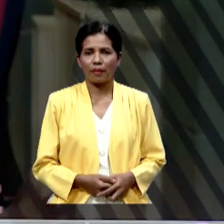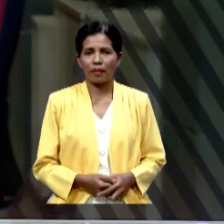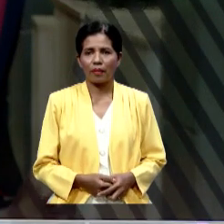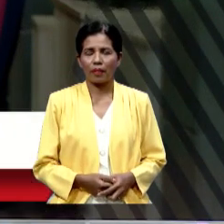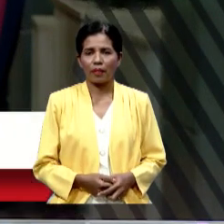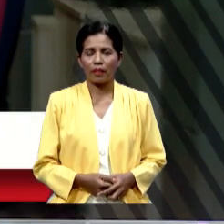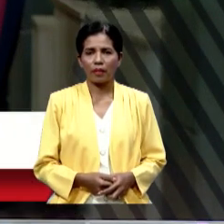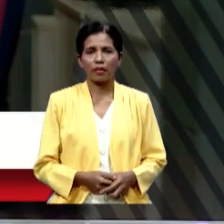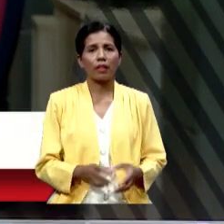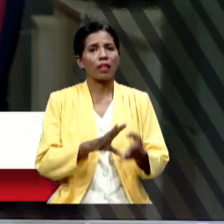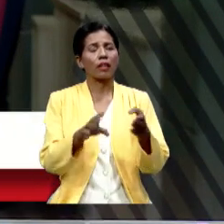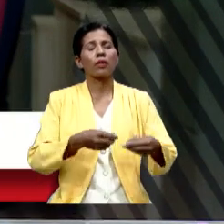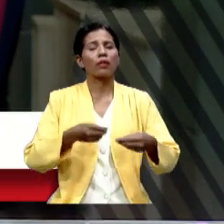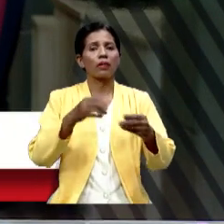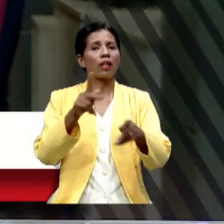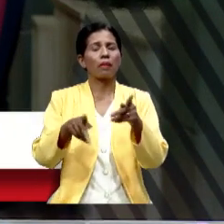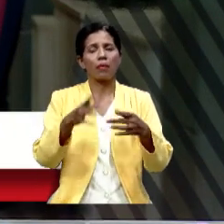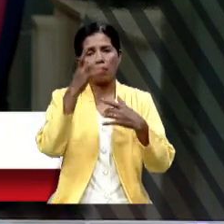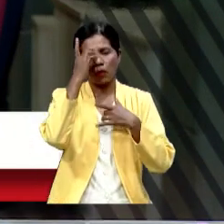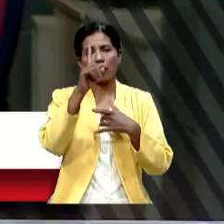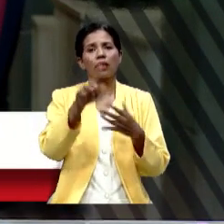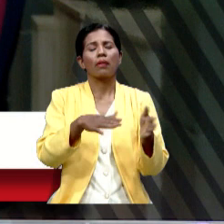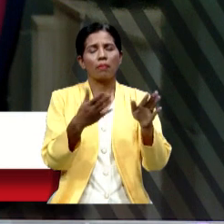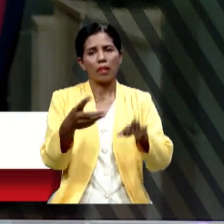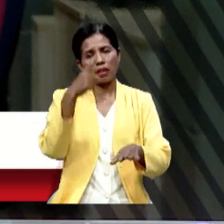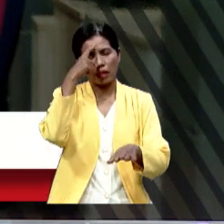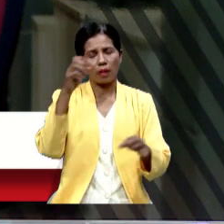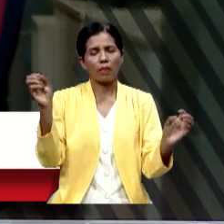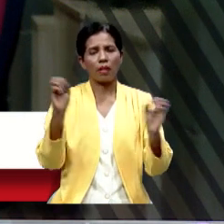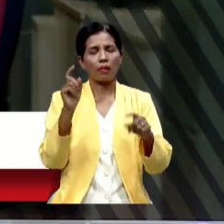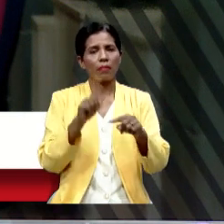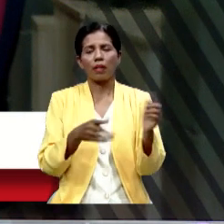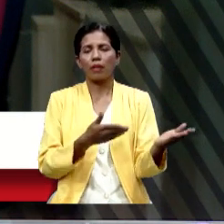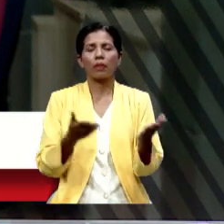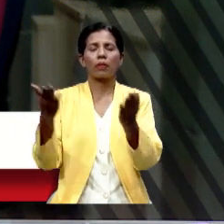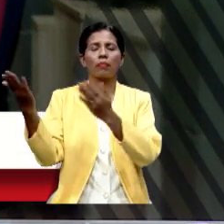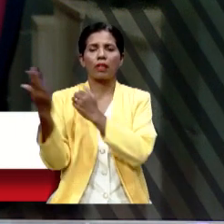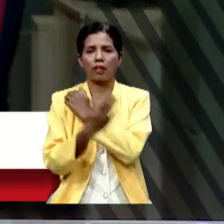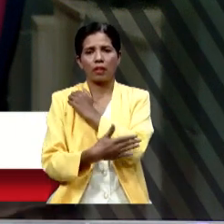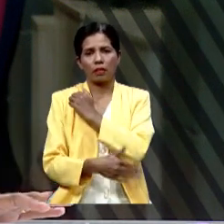Depois, o urgente lá ia paciente ir lá com minha vida, então ela consegue transferir para ele.